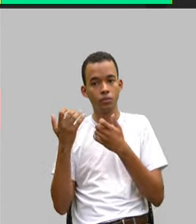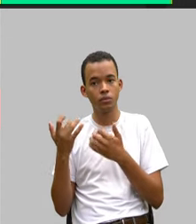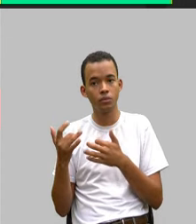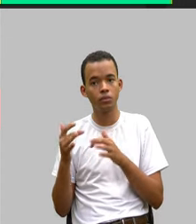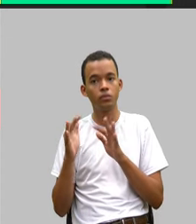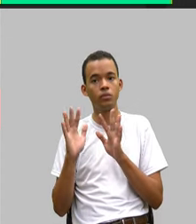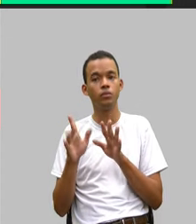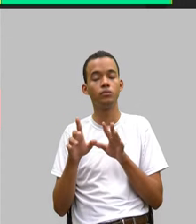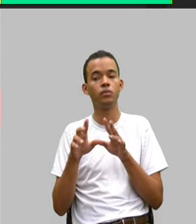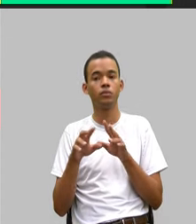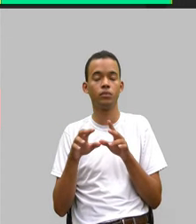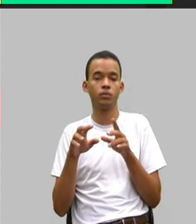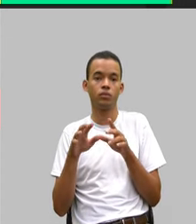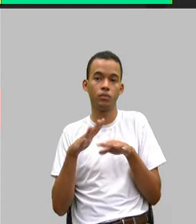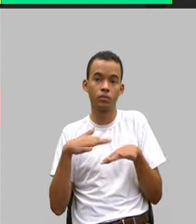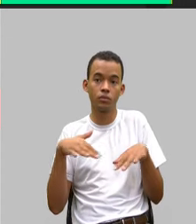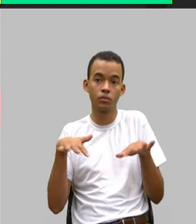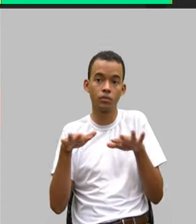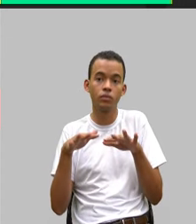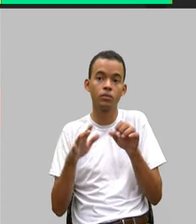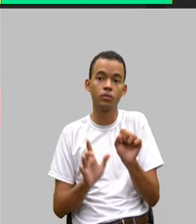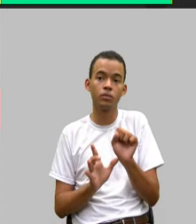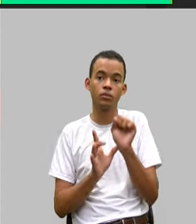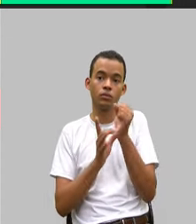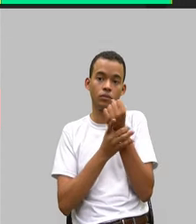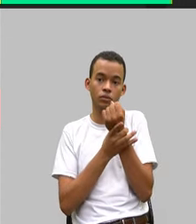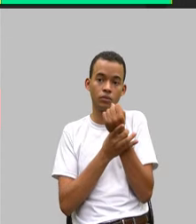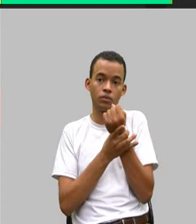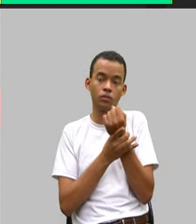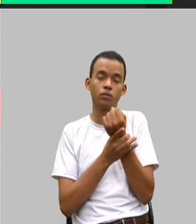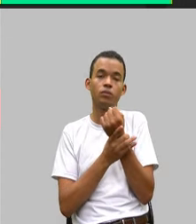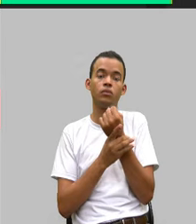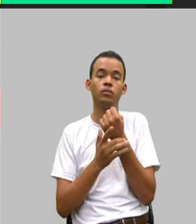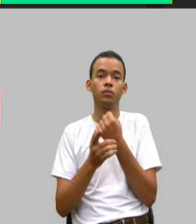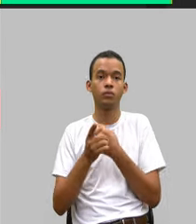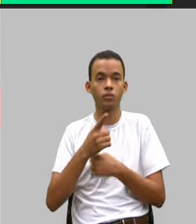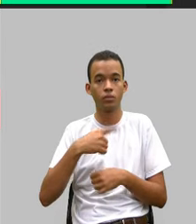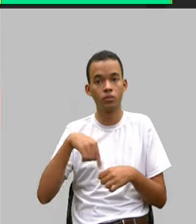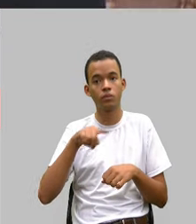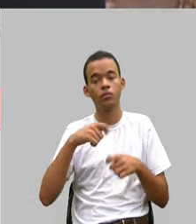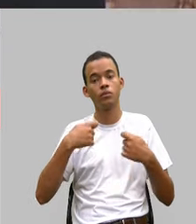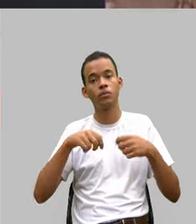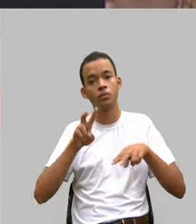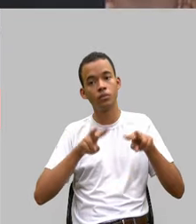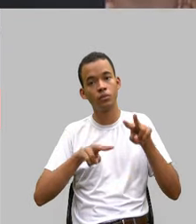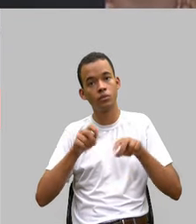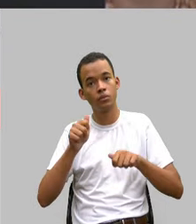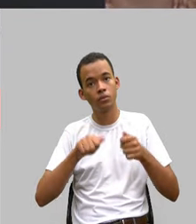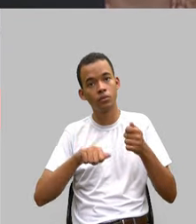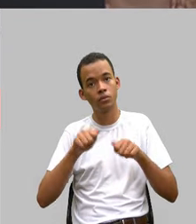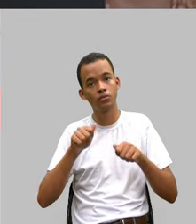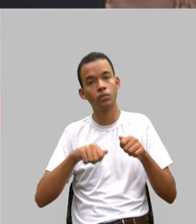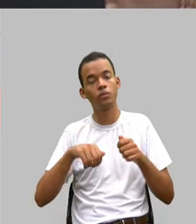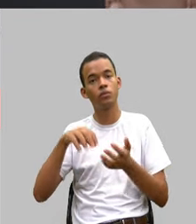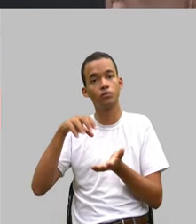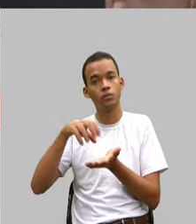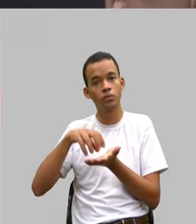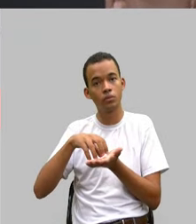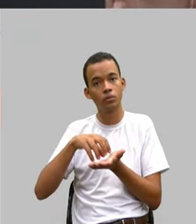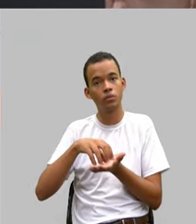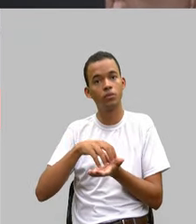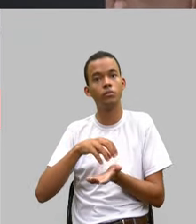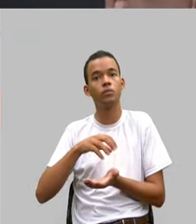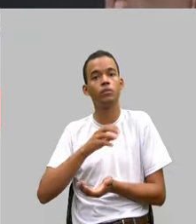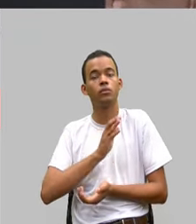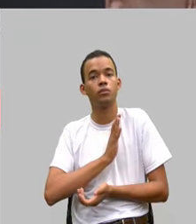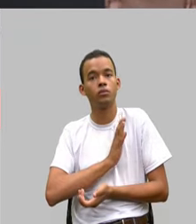segurança é interessante se a gente avaliar que a gente eh tem um centro cardiorrespiratório no bubo e